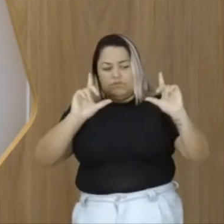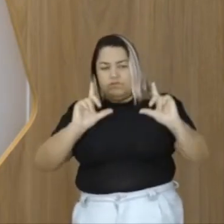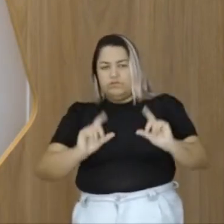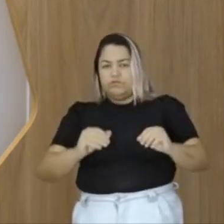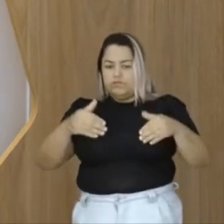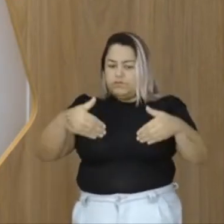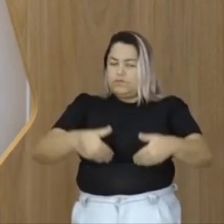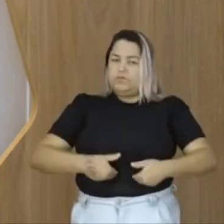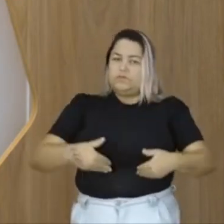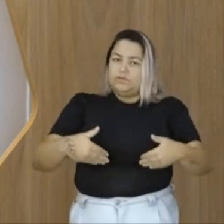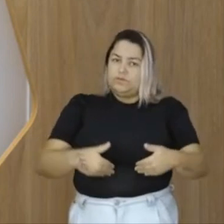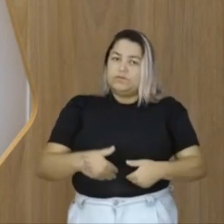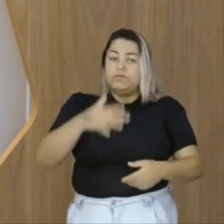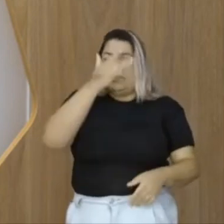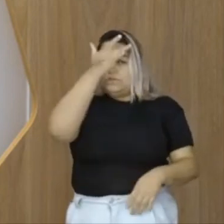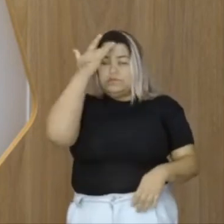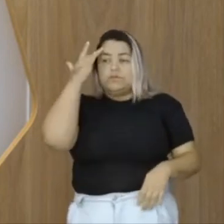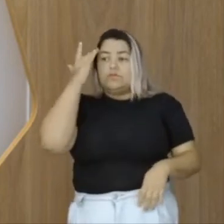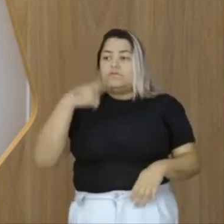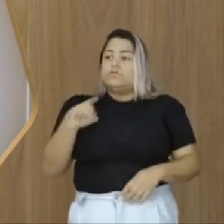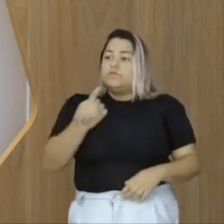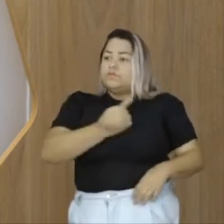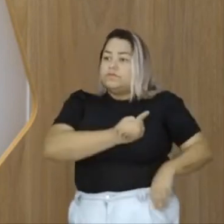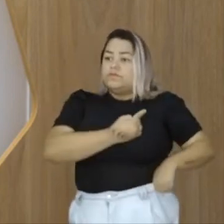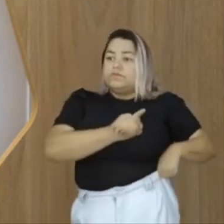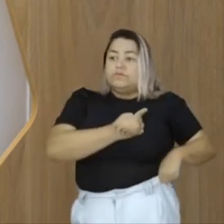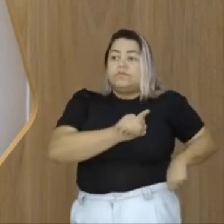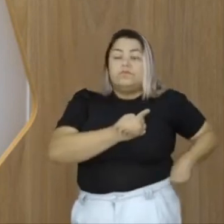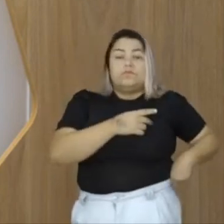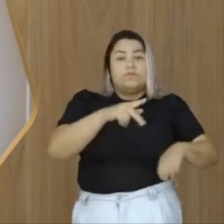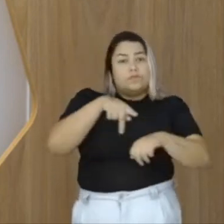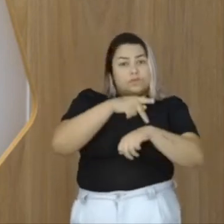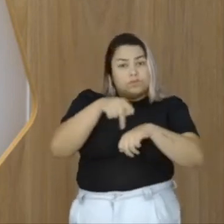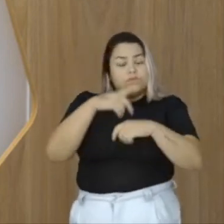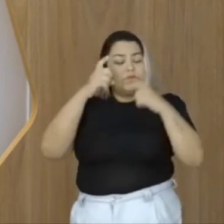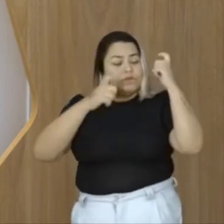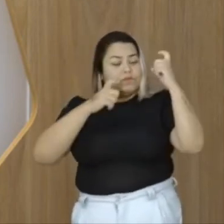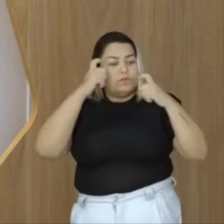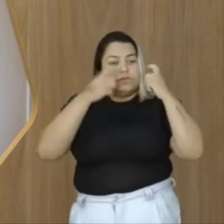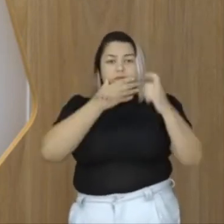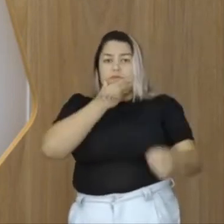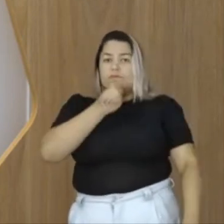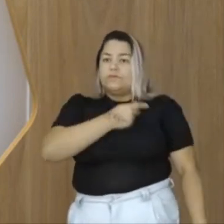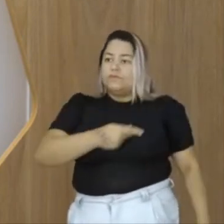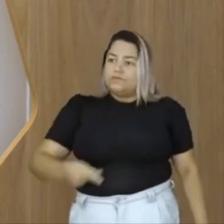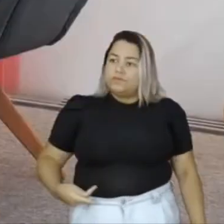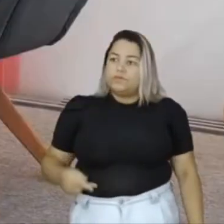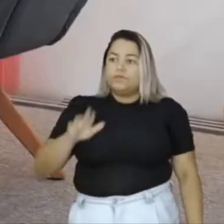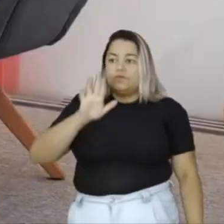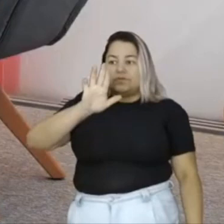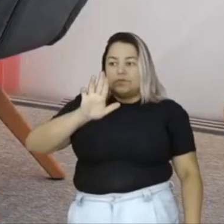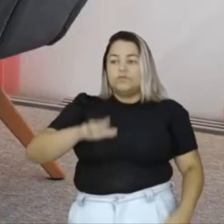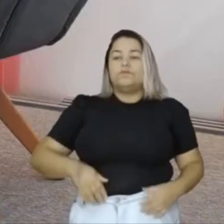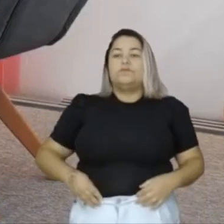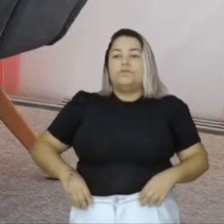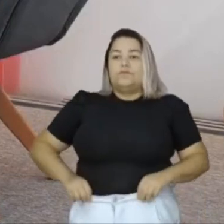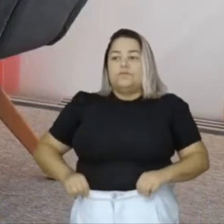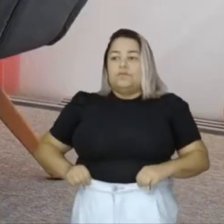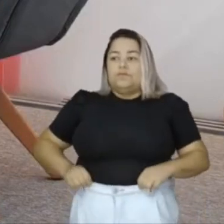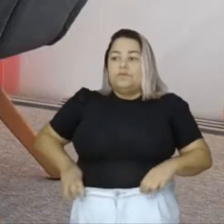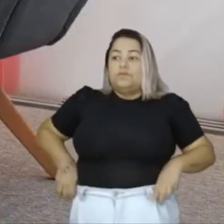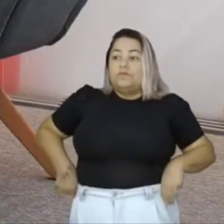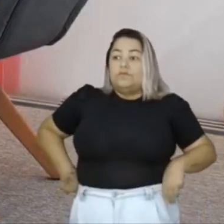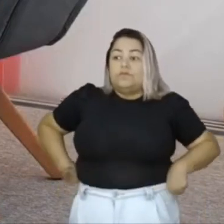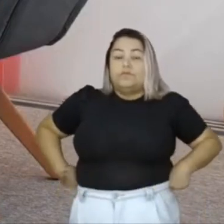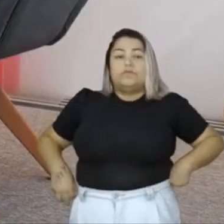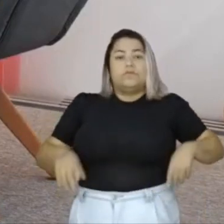da fome das pessoas no nosso país, que é a grande preocupação do nosso presidente Luiz Inácio Lula da Silva. A obsessão do presidente Lula, né? Ele